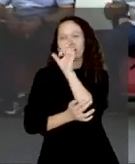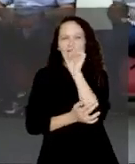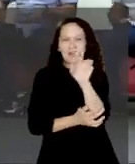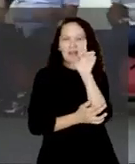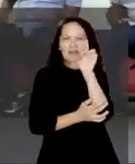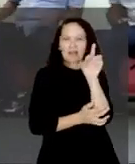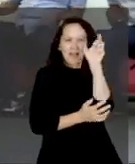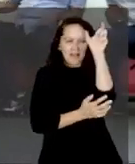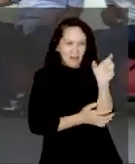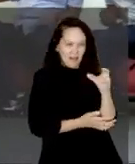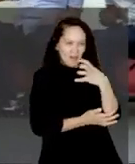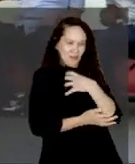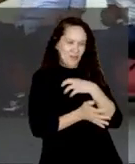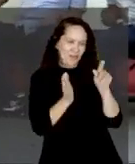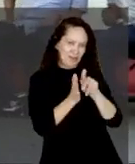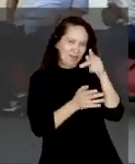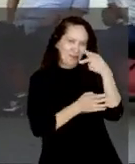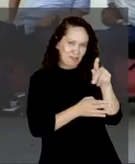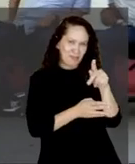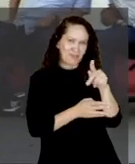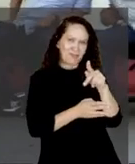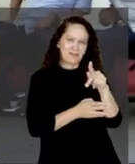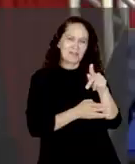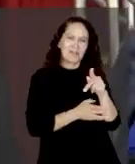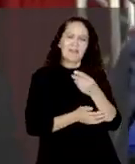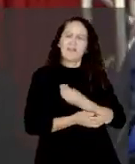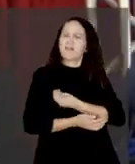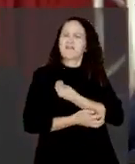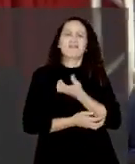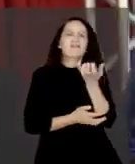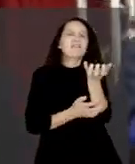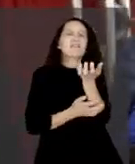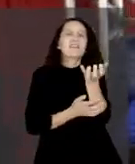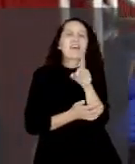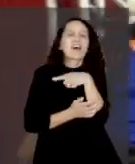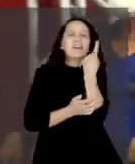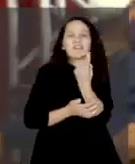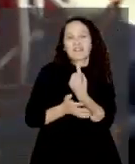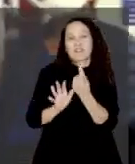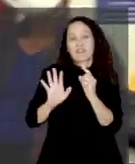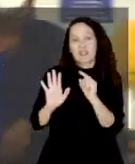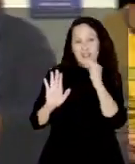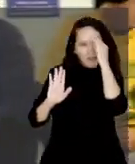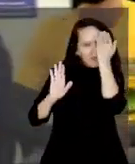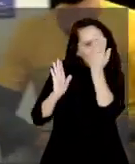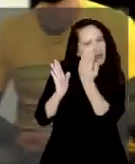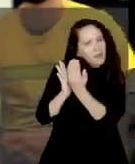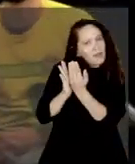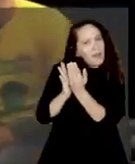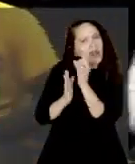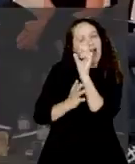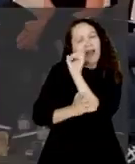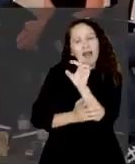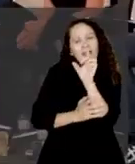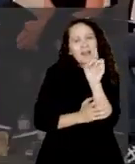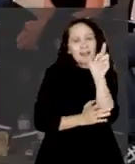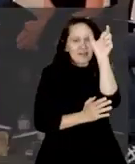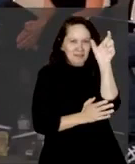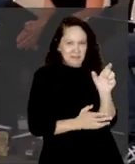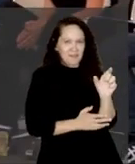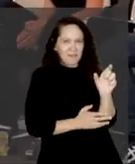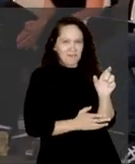meio truncada no mundo inteiro. Eu conheço muitos países do mundo. Por que que os trabalhadores não têm um presidente nos Estados